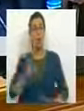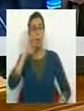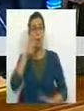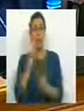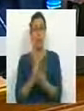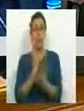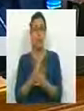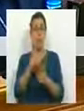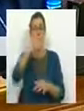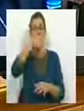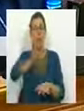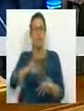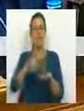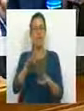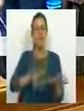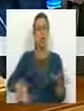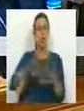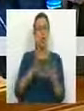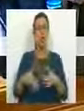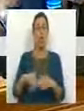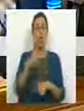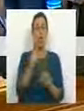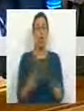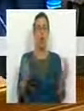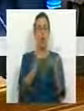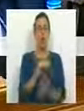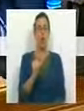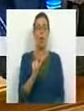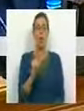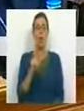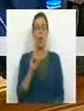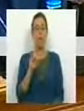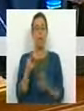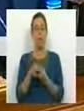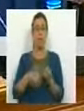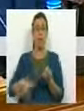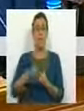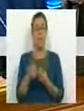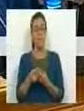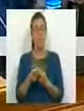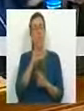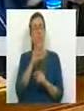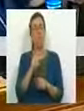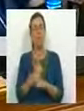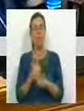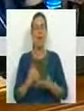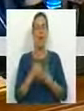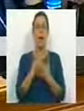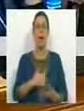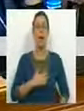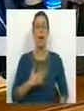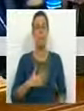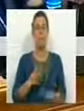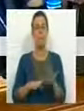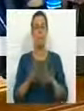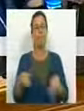danos causados pela poluição nesta zona do Conselho de Torres Novas e da Golgã também ali à volta, e também para poder apoiar as empresas a